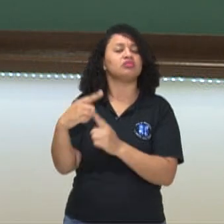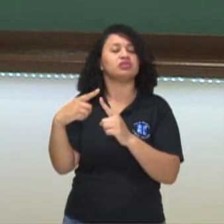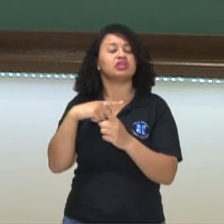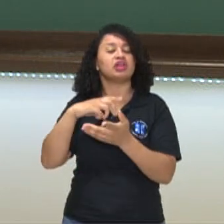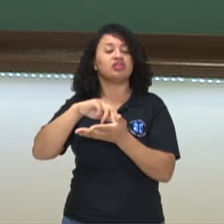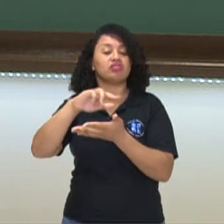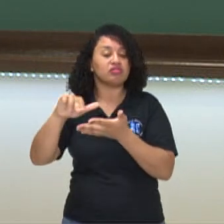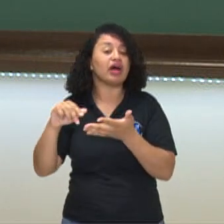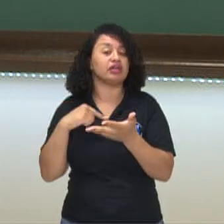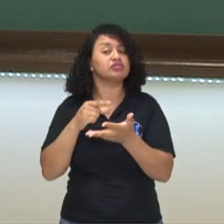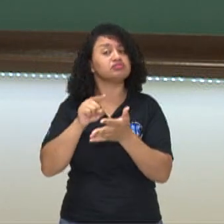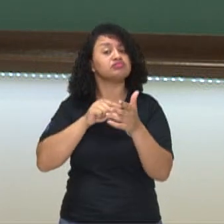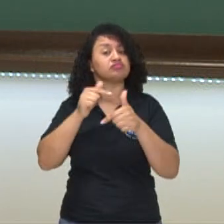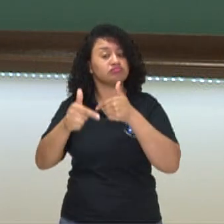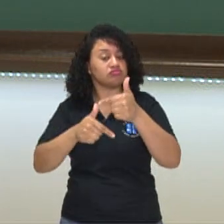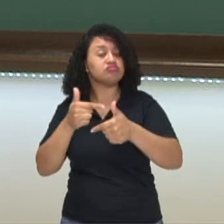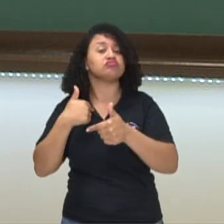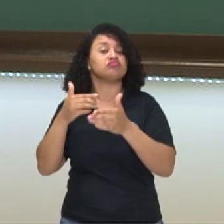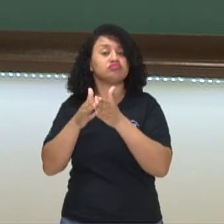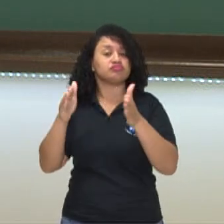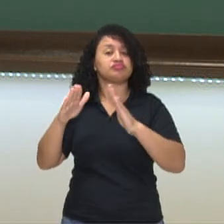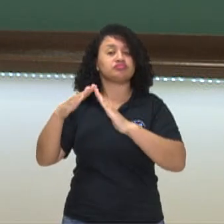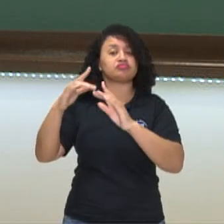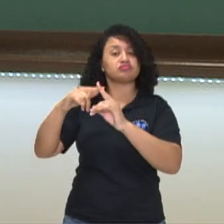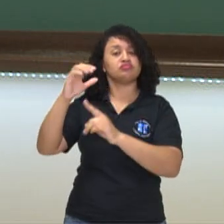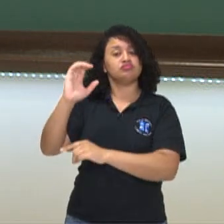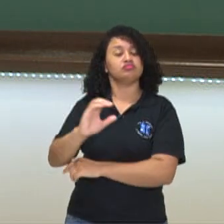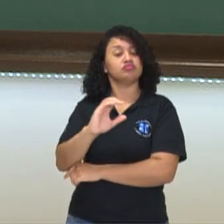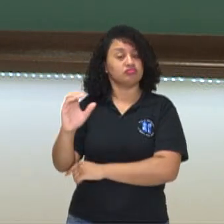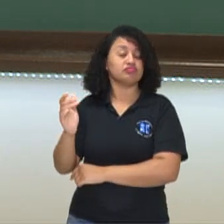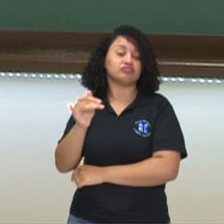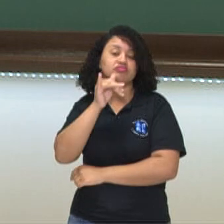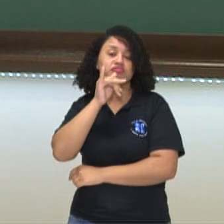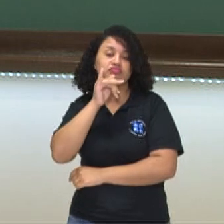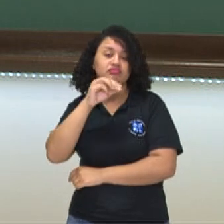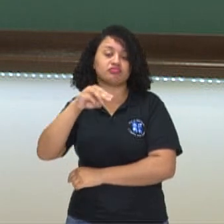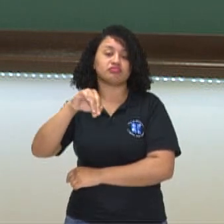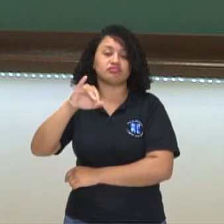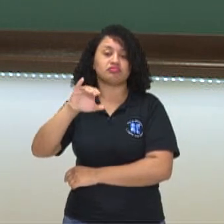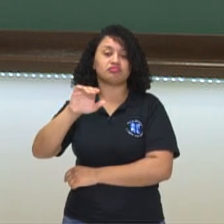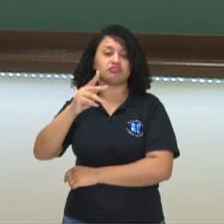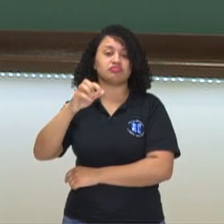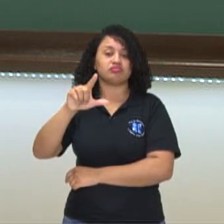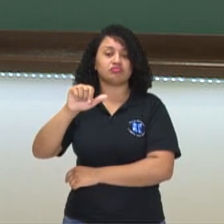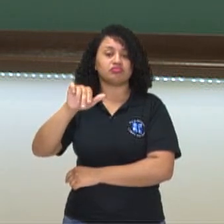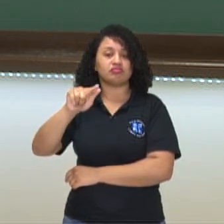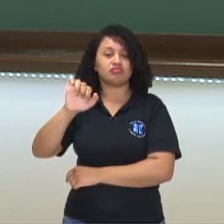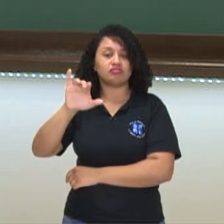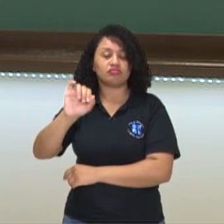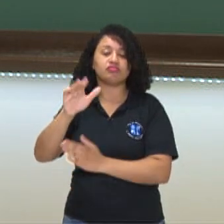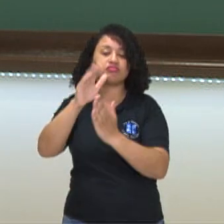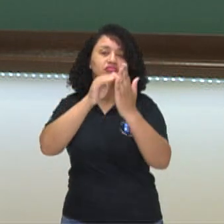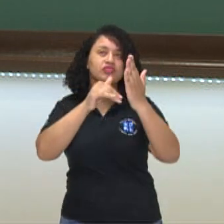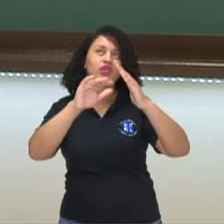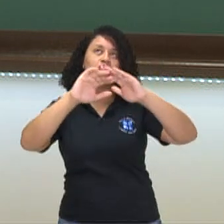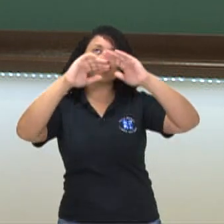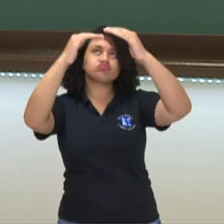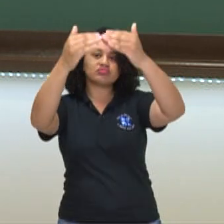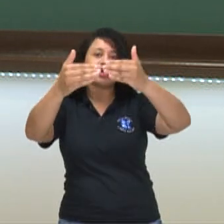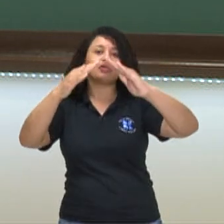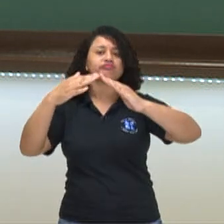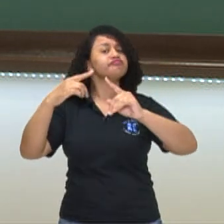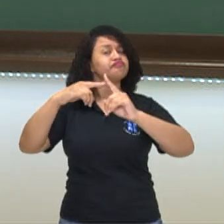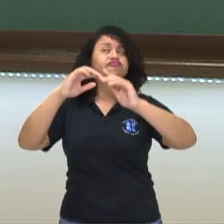e para a Igreja Católica do período, como, por exemplo, Michelangelo pintando o teto da Capela Sistina. Porém,